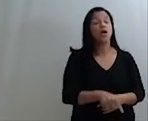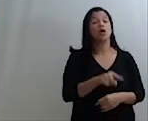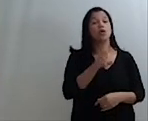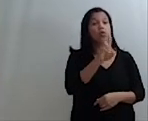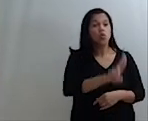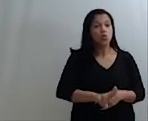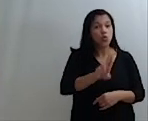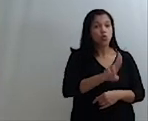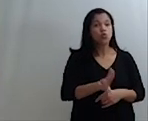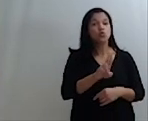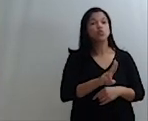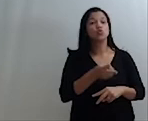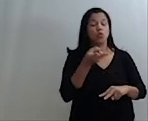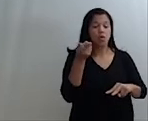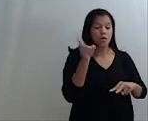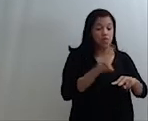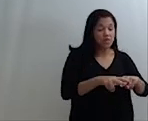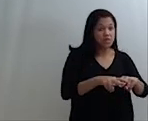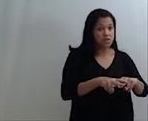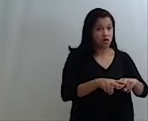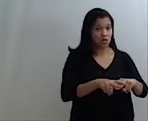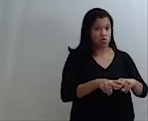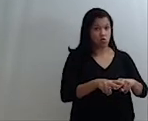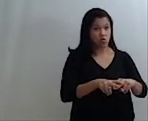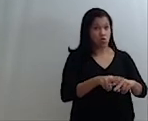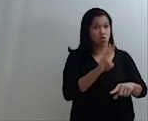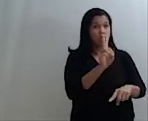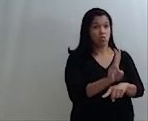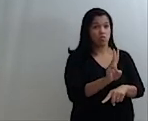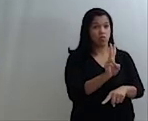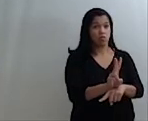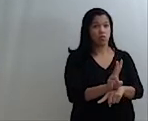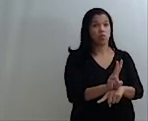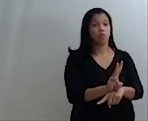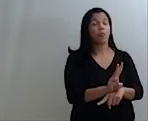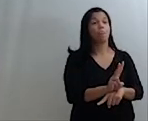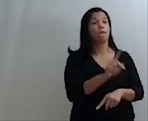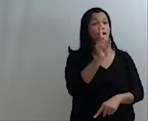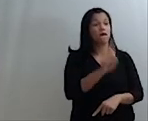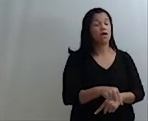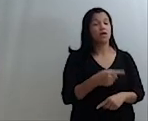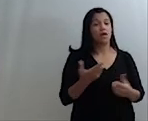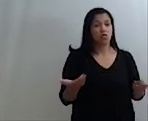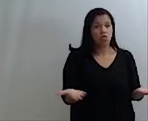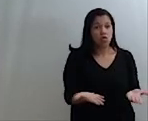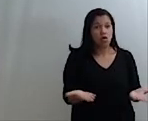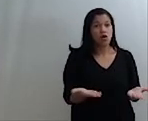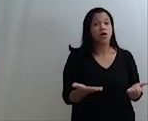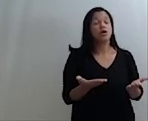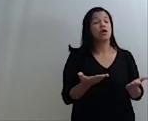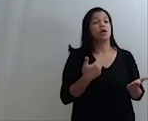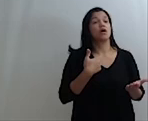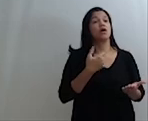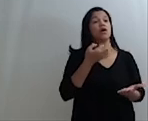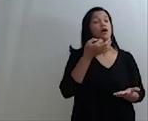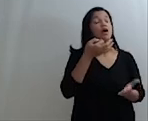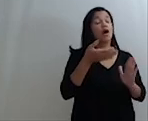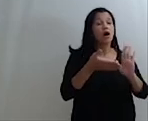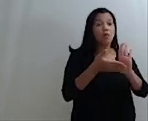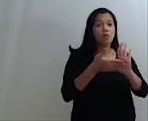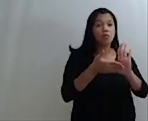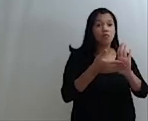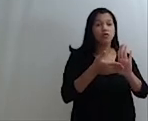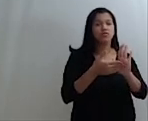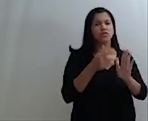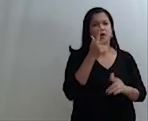de prisão cautelar e nesse caso os argumentos que nós temos eles são genéricos e em um